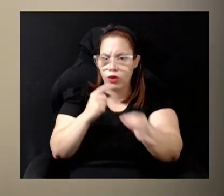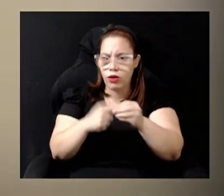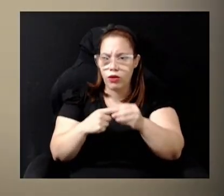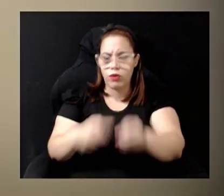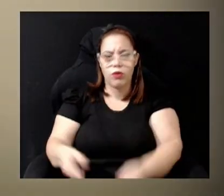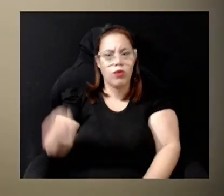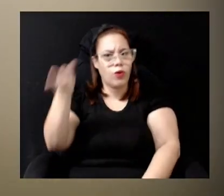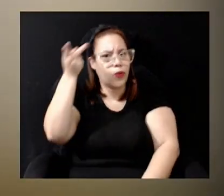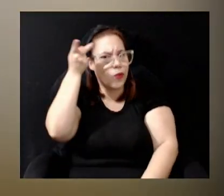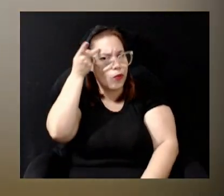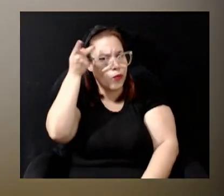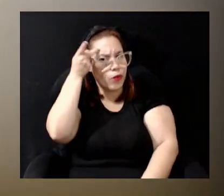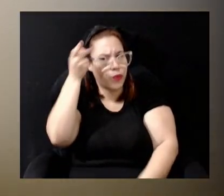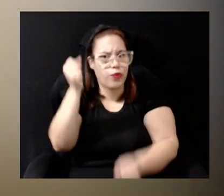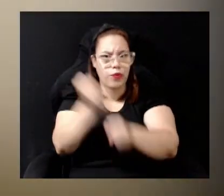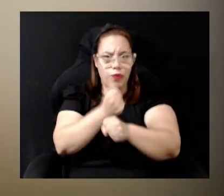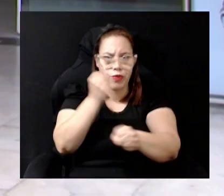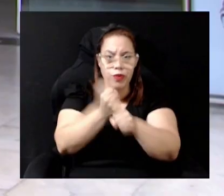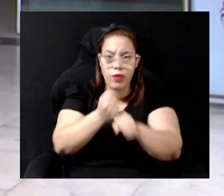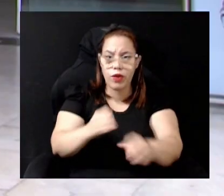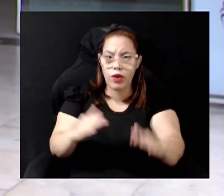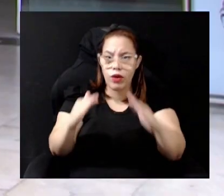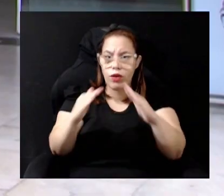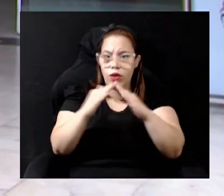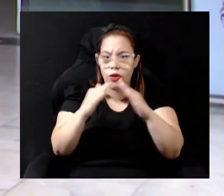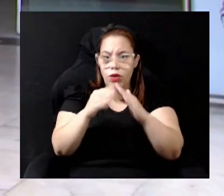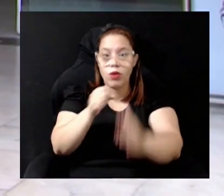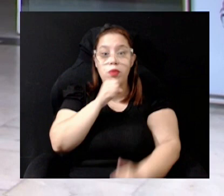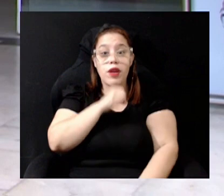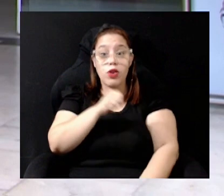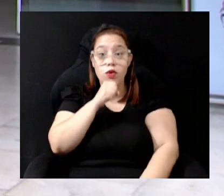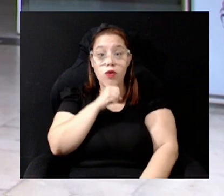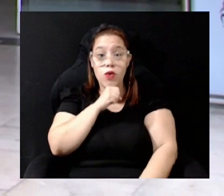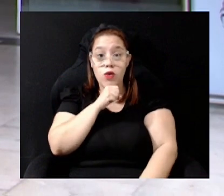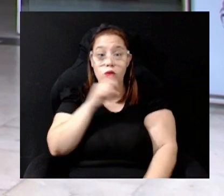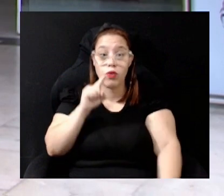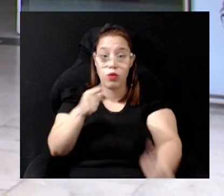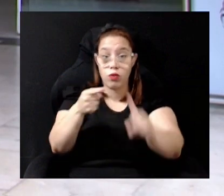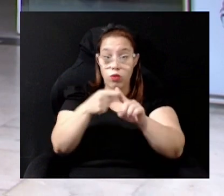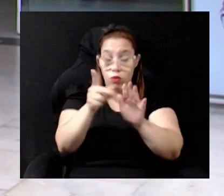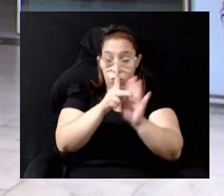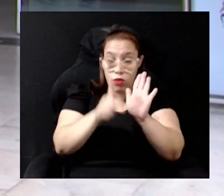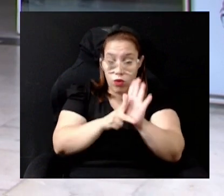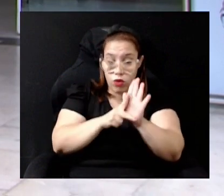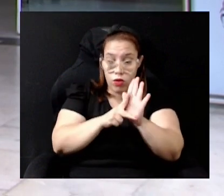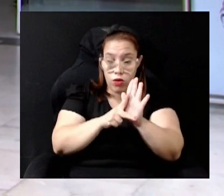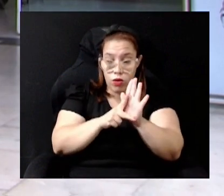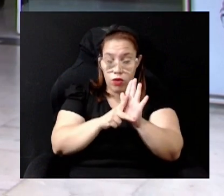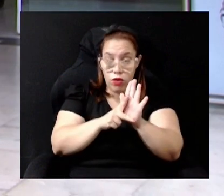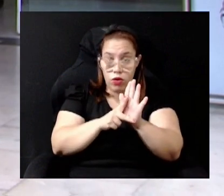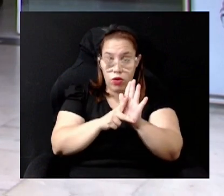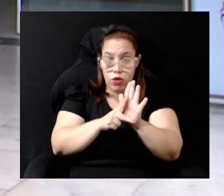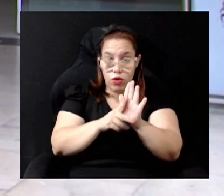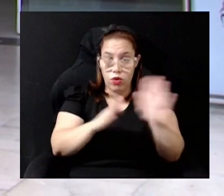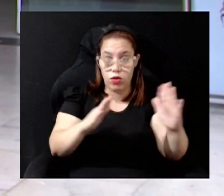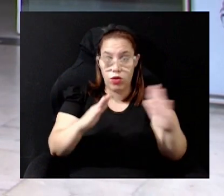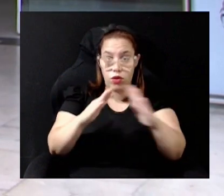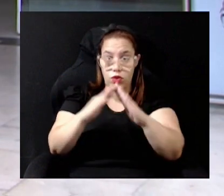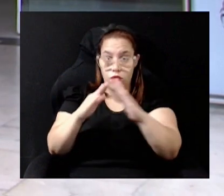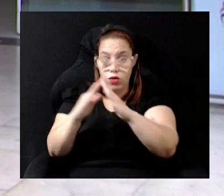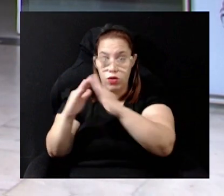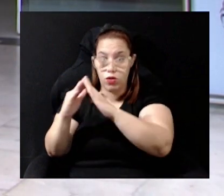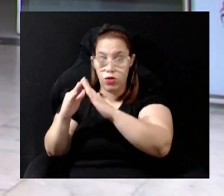a construção de casas para idosos. O objetivo do programa é implantar equipamento comunitário de moradia